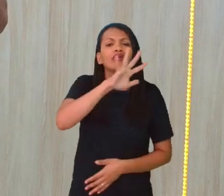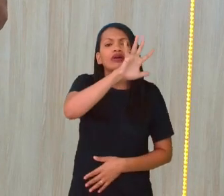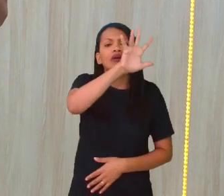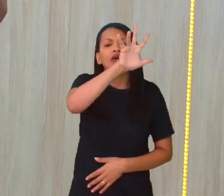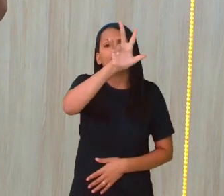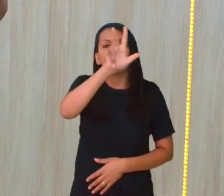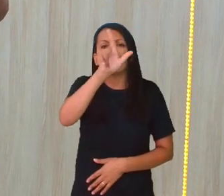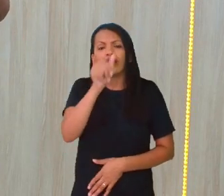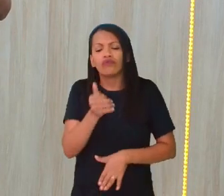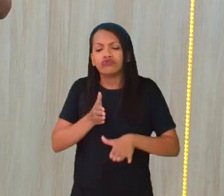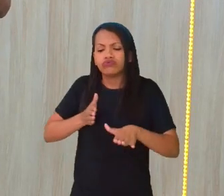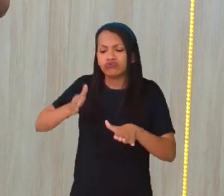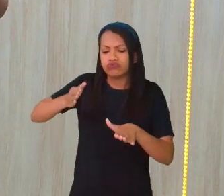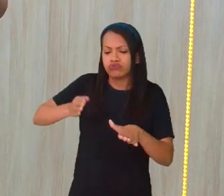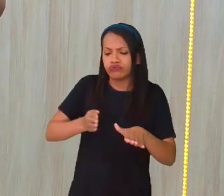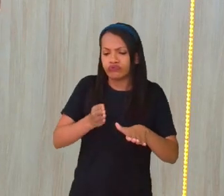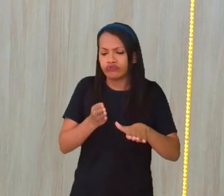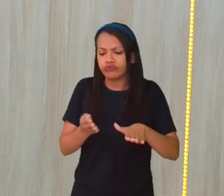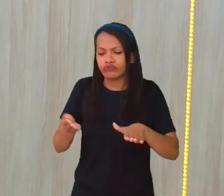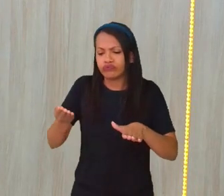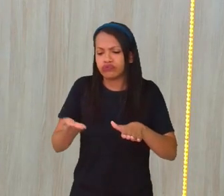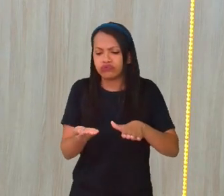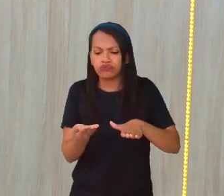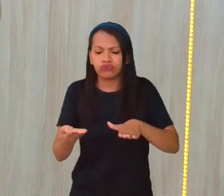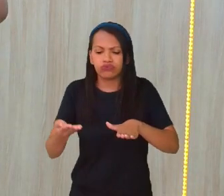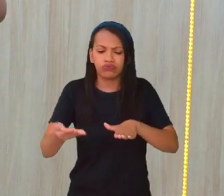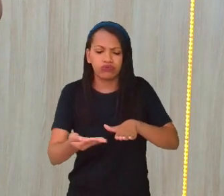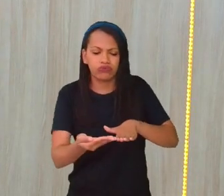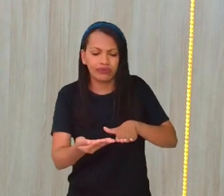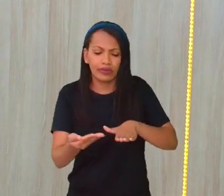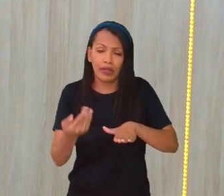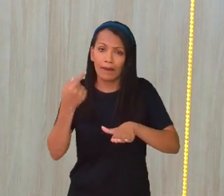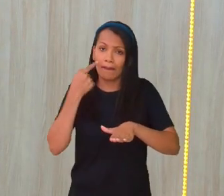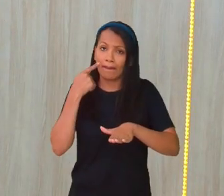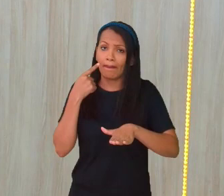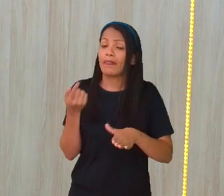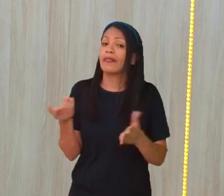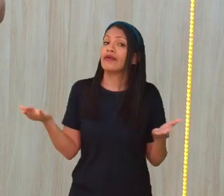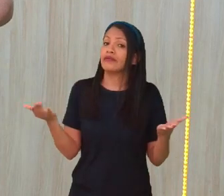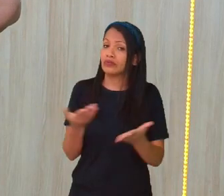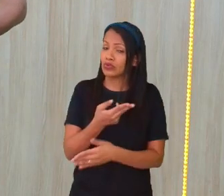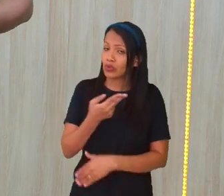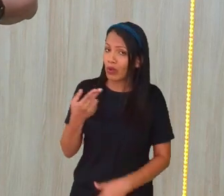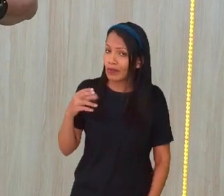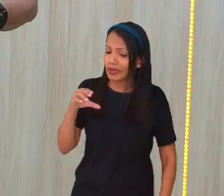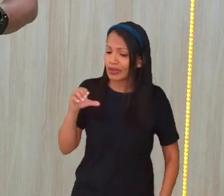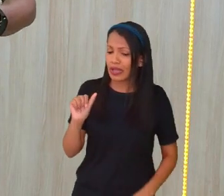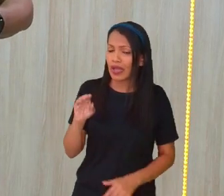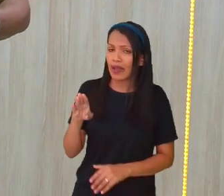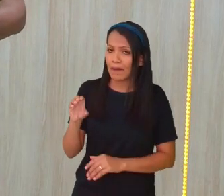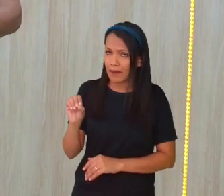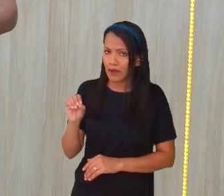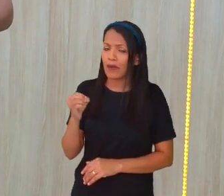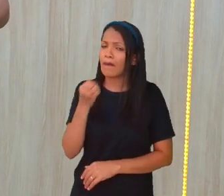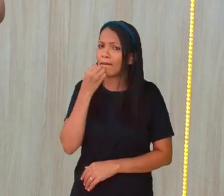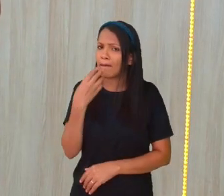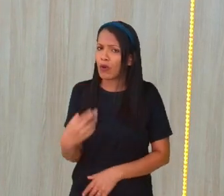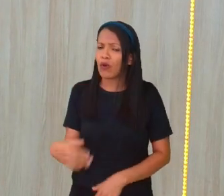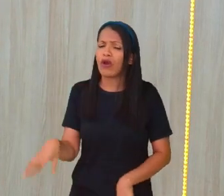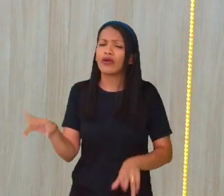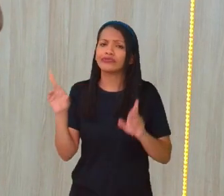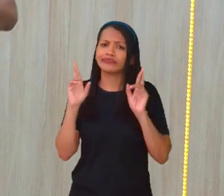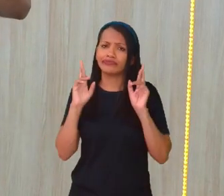do Sul, que era o Cabo das Tormentas, e depois ficou chamado hoje de Cabo da Boa Esperança, e aí chegar às